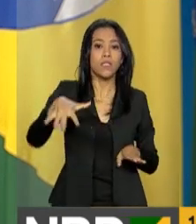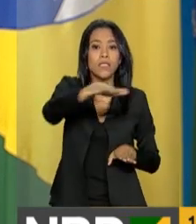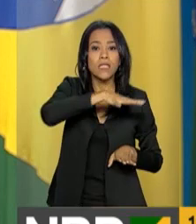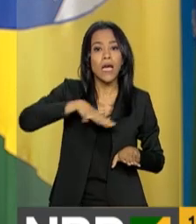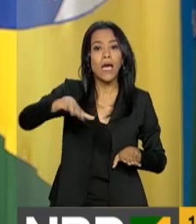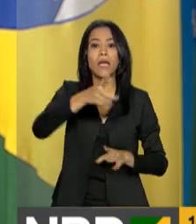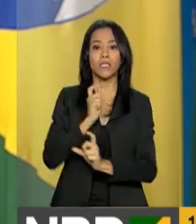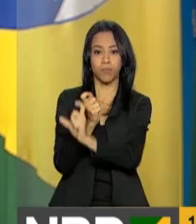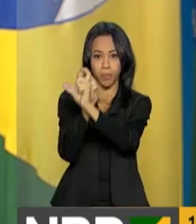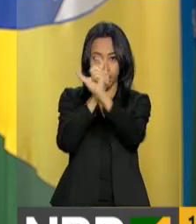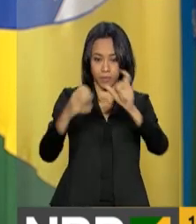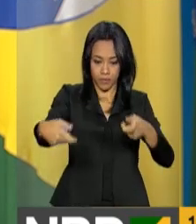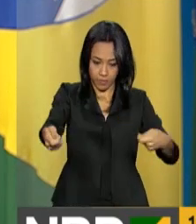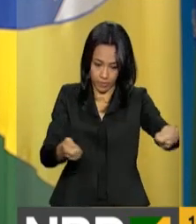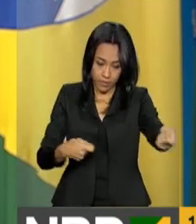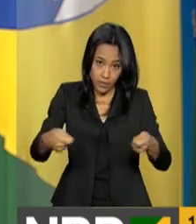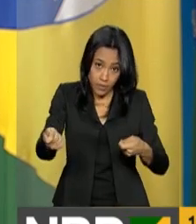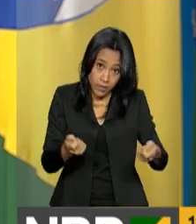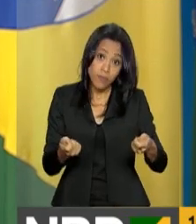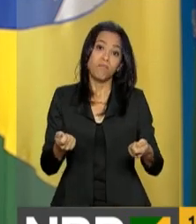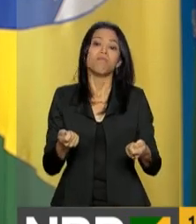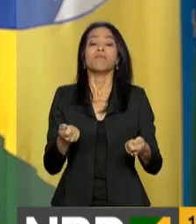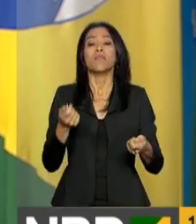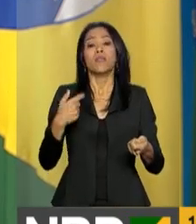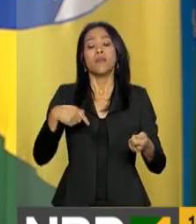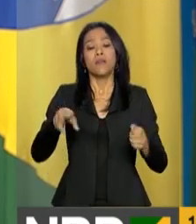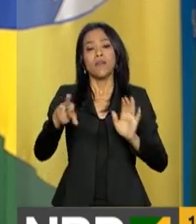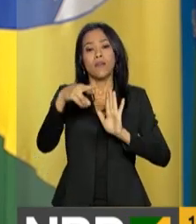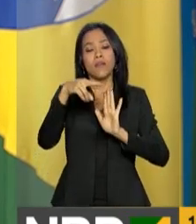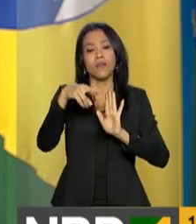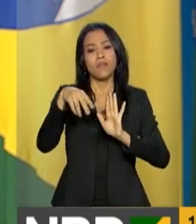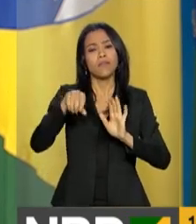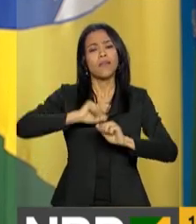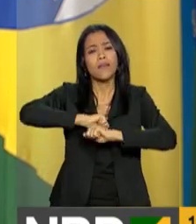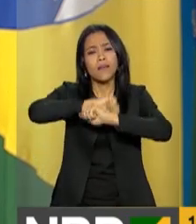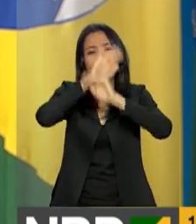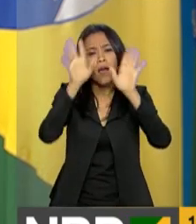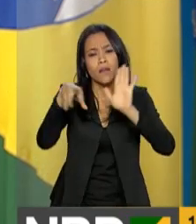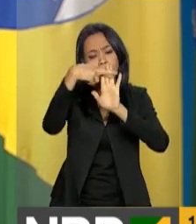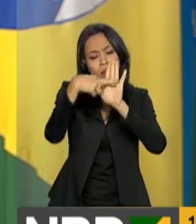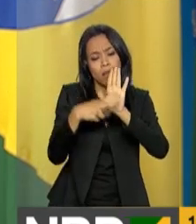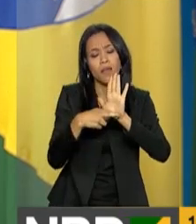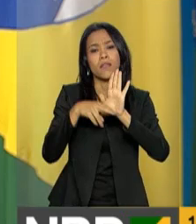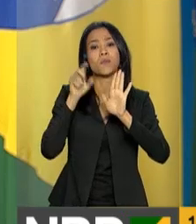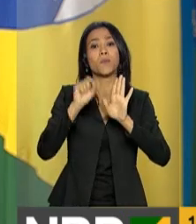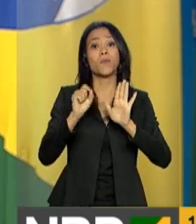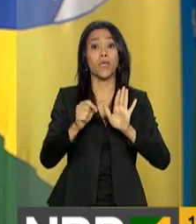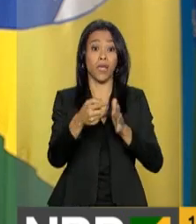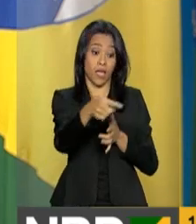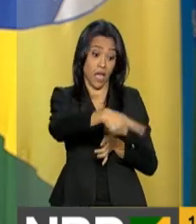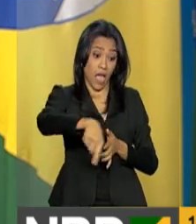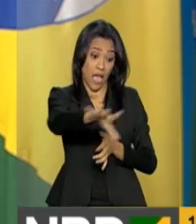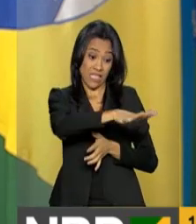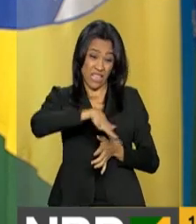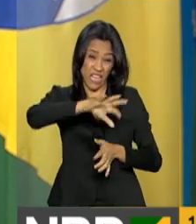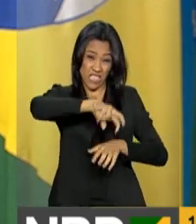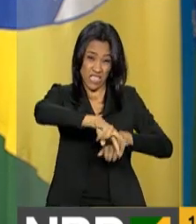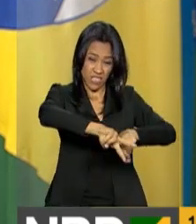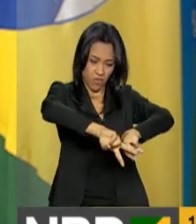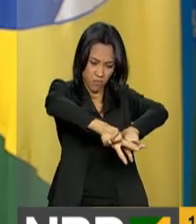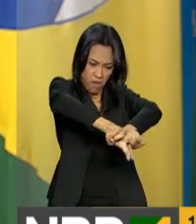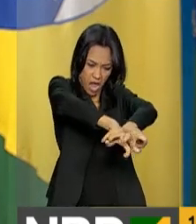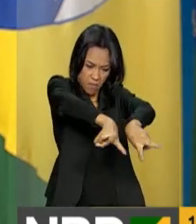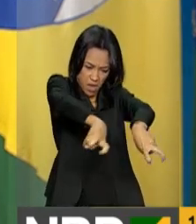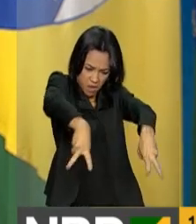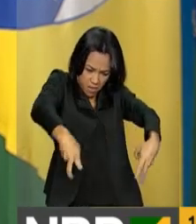clara ainda a obrigação de recuperar as áreas degradadas as